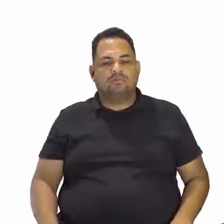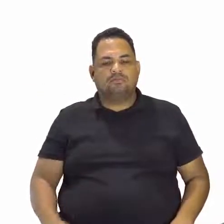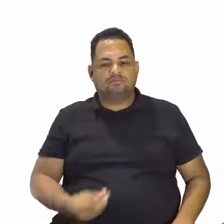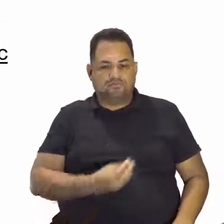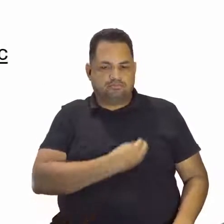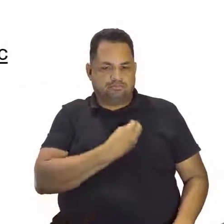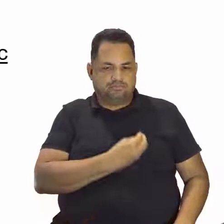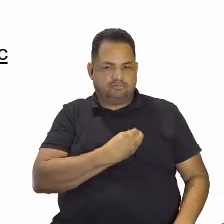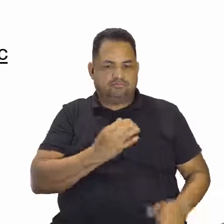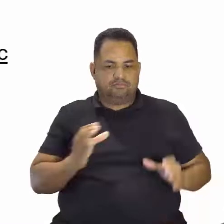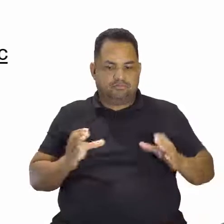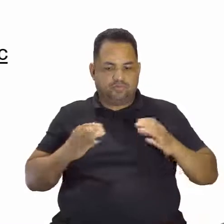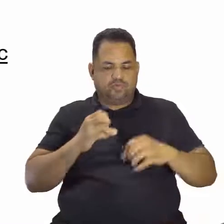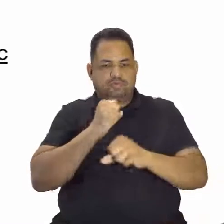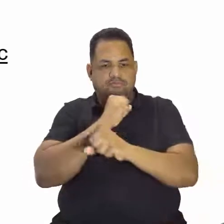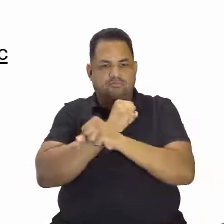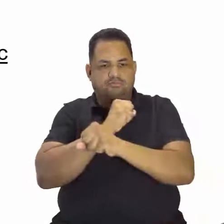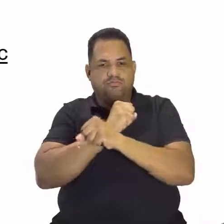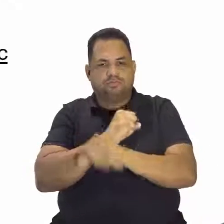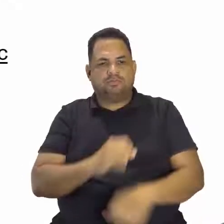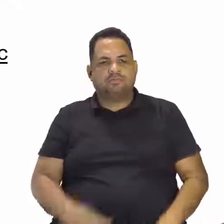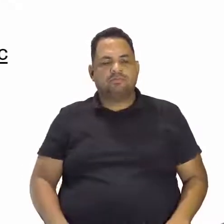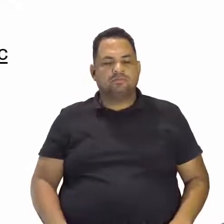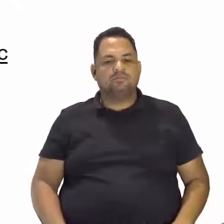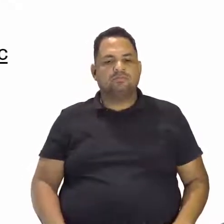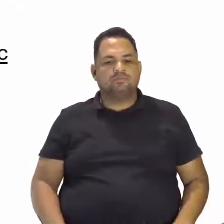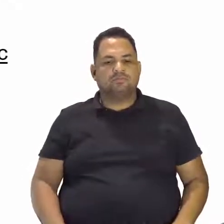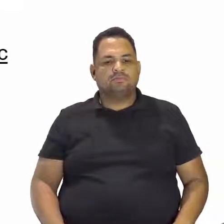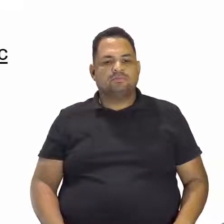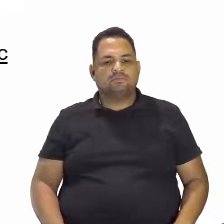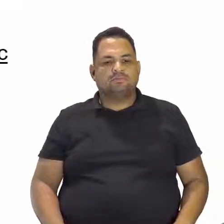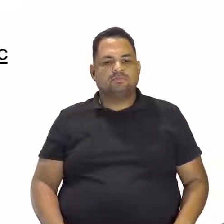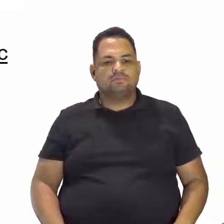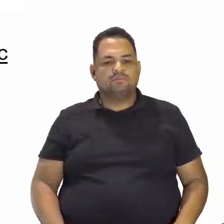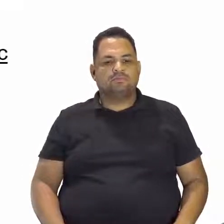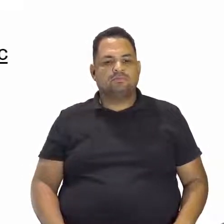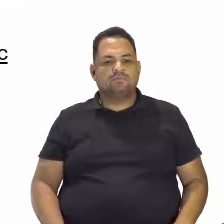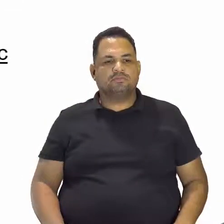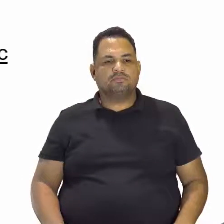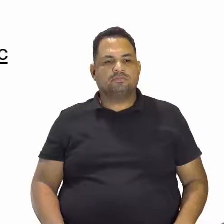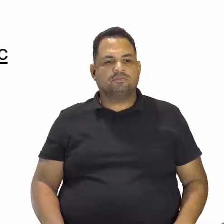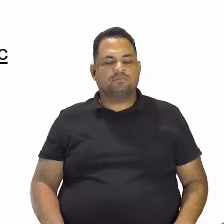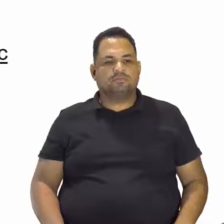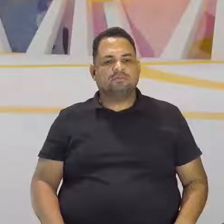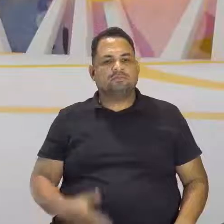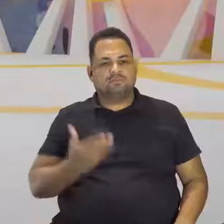vividos pelos quilombos. Tá certo? Muito